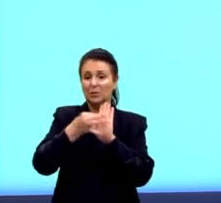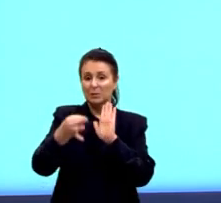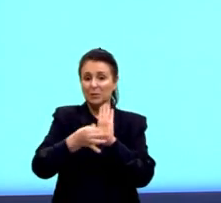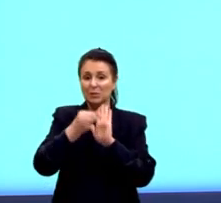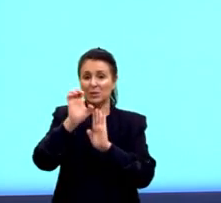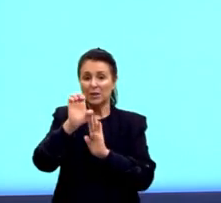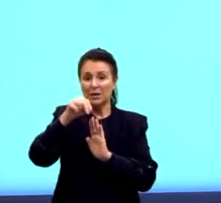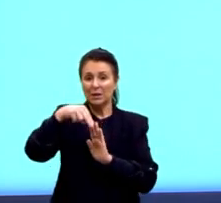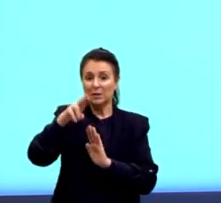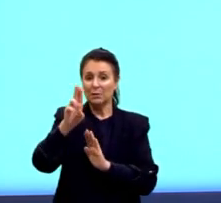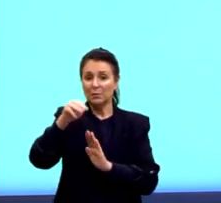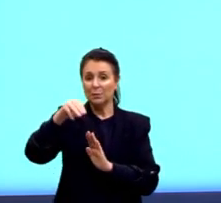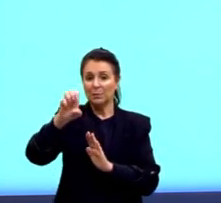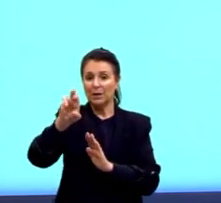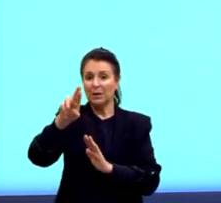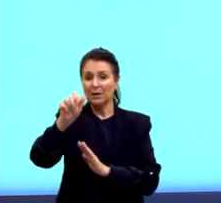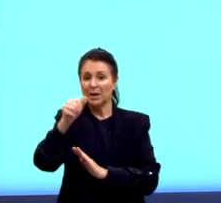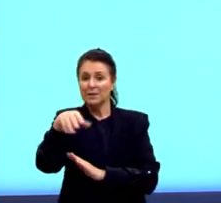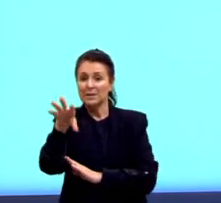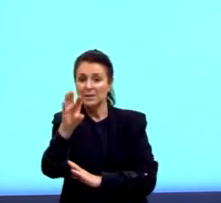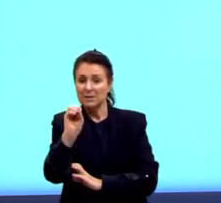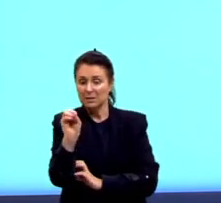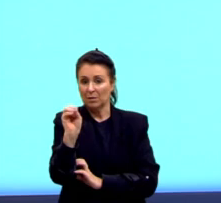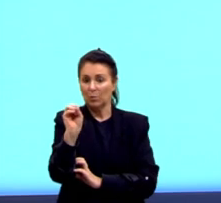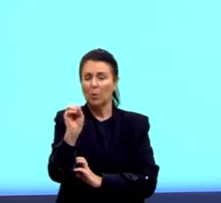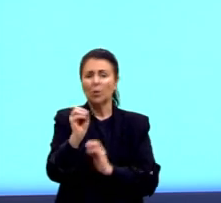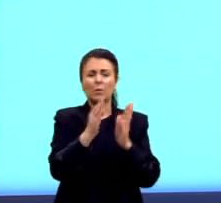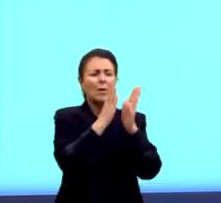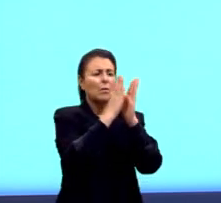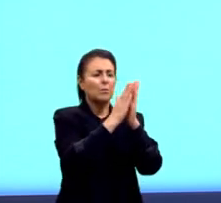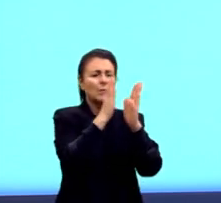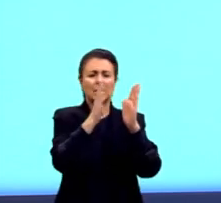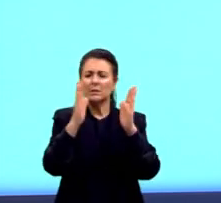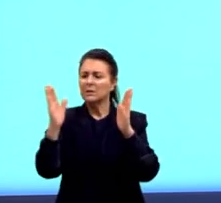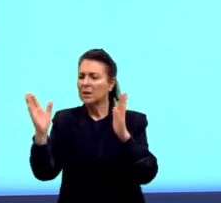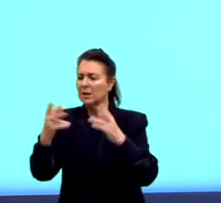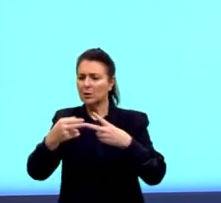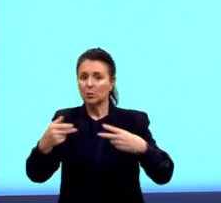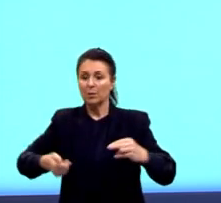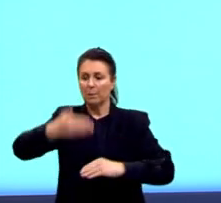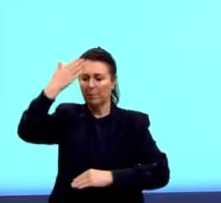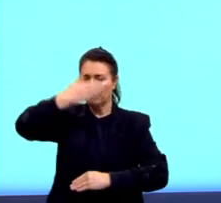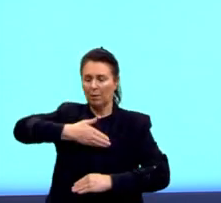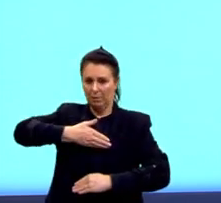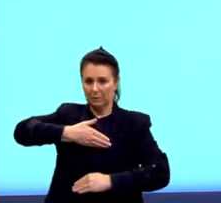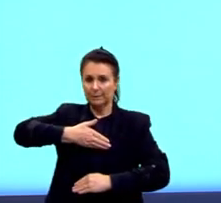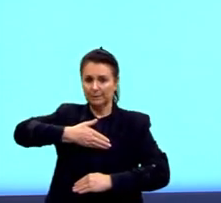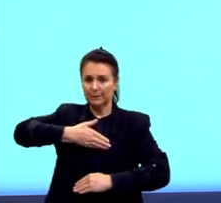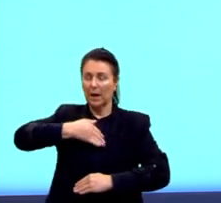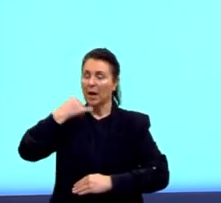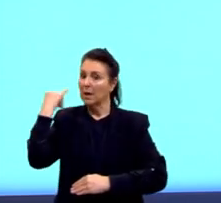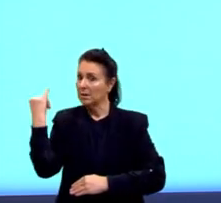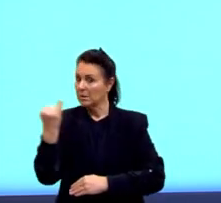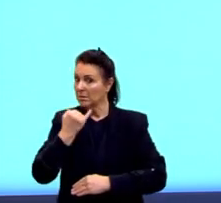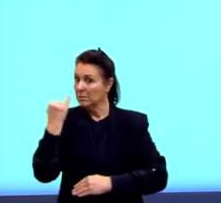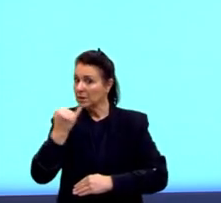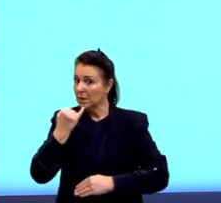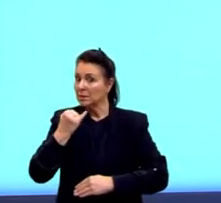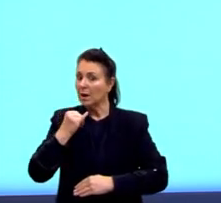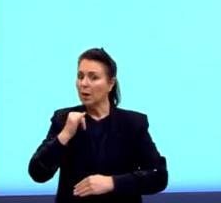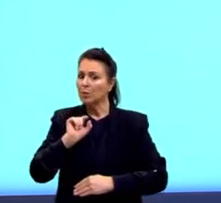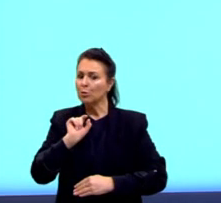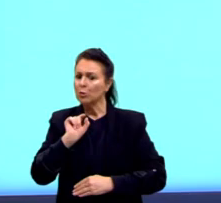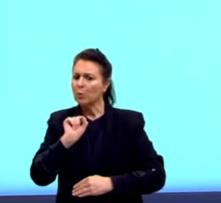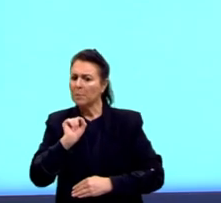enumeração é quando a gente vai trazendo uma série de fatos que comprovam a relevância daquilo que a gente tá